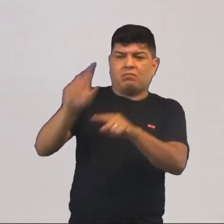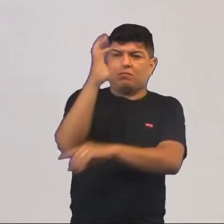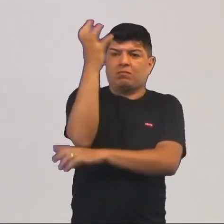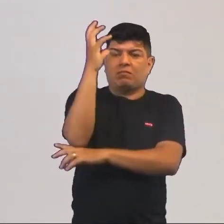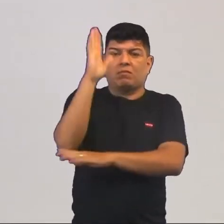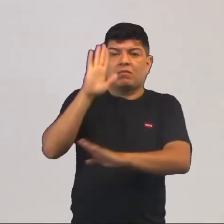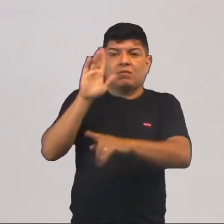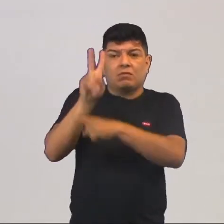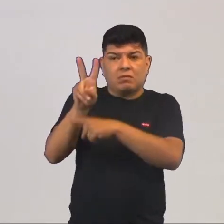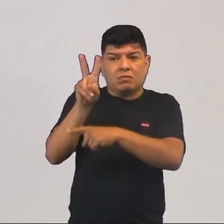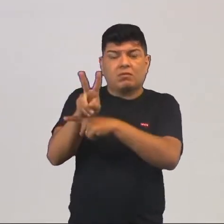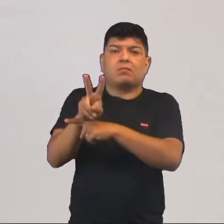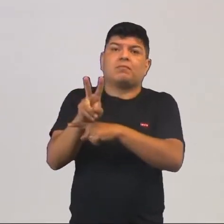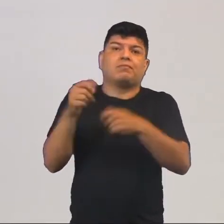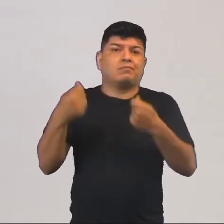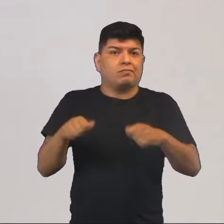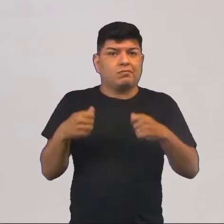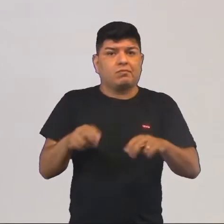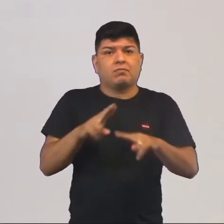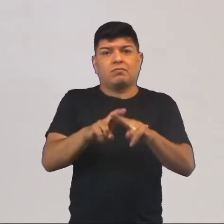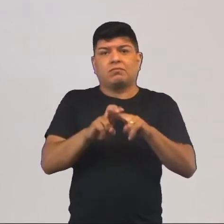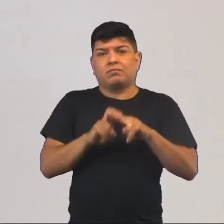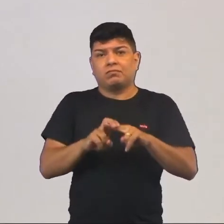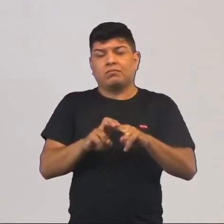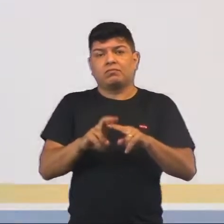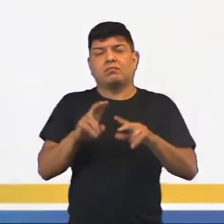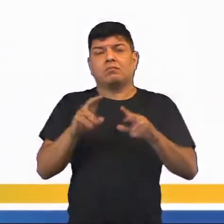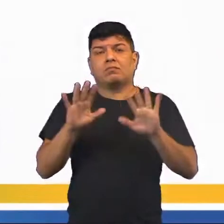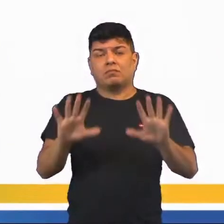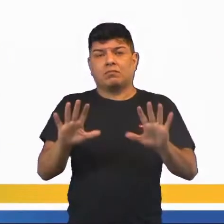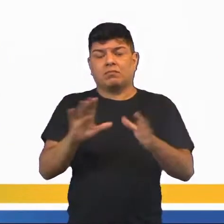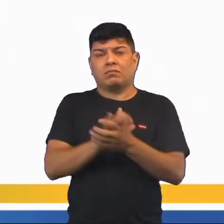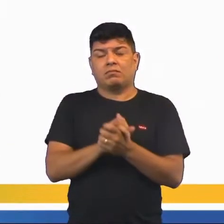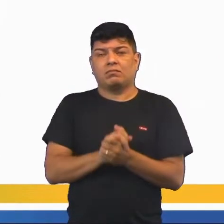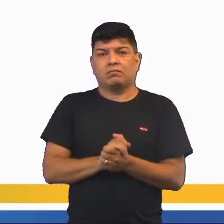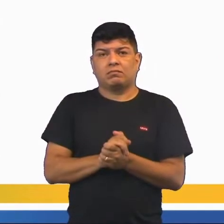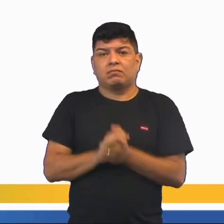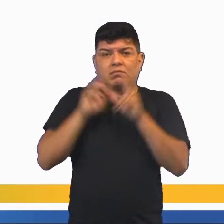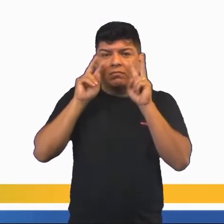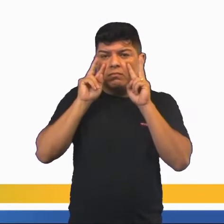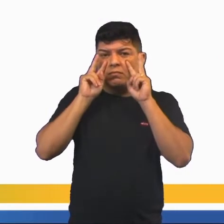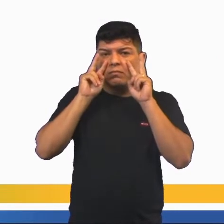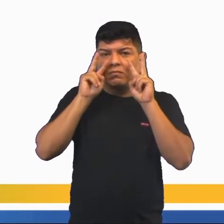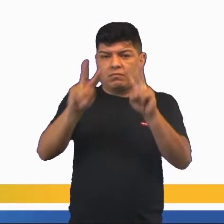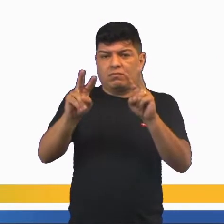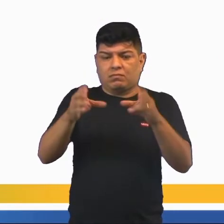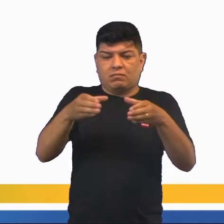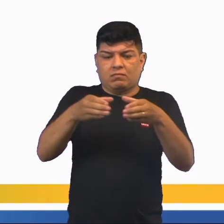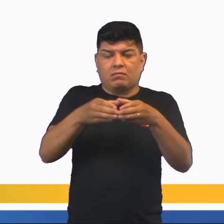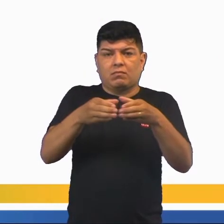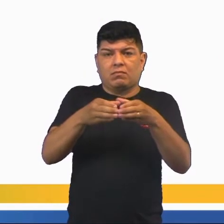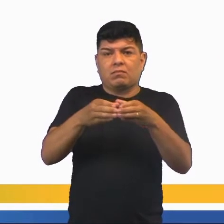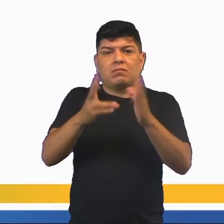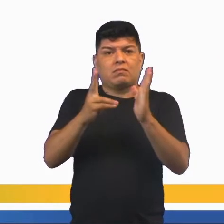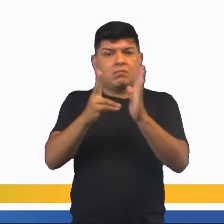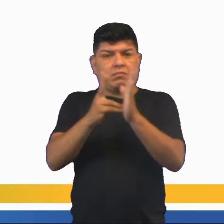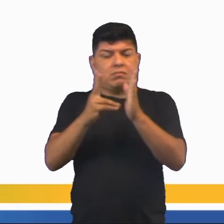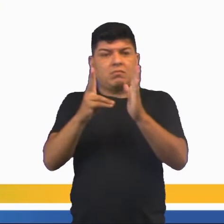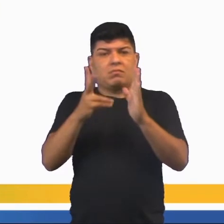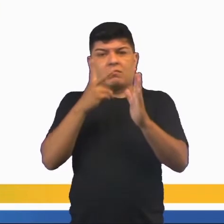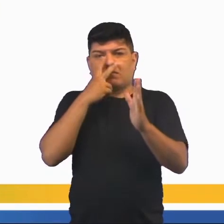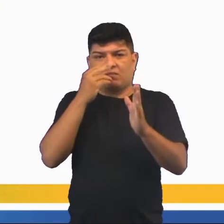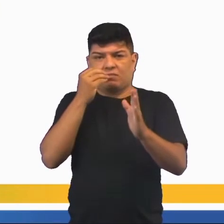ao invés de preservá-lo. Então, a questão da olhar para uma etnia de maneira